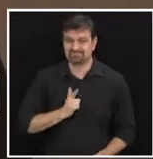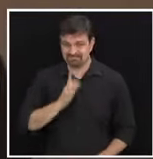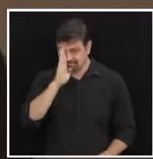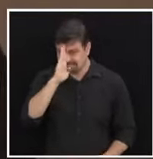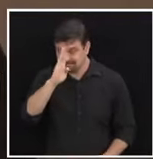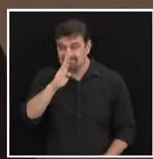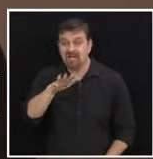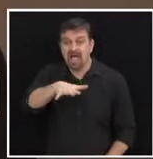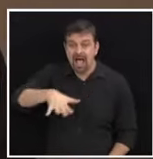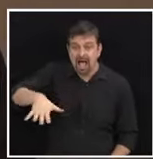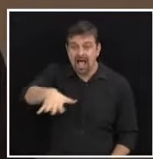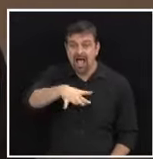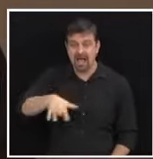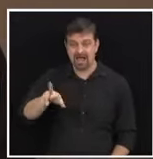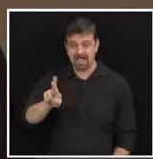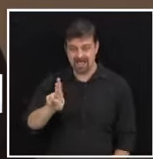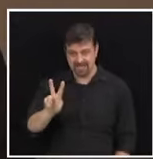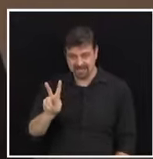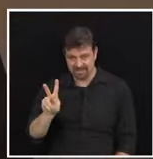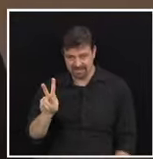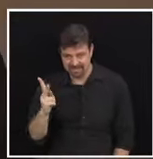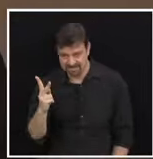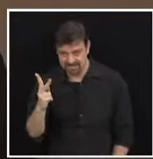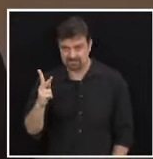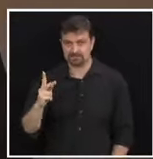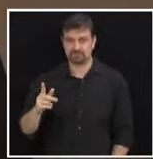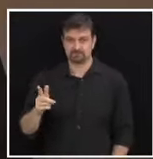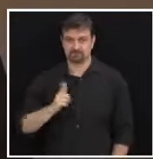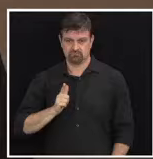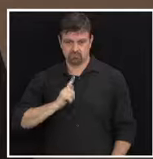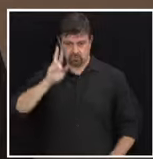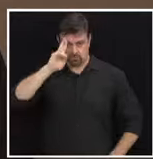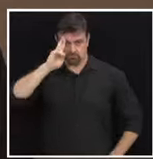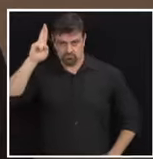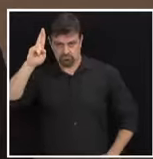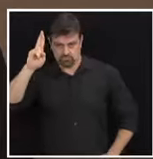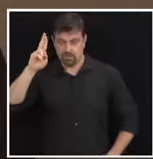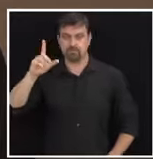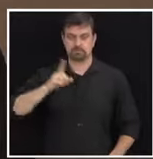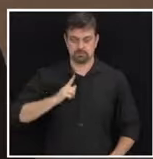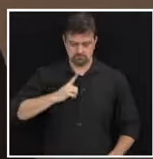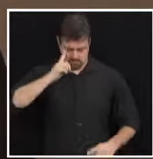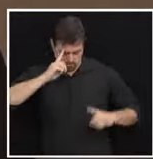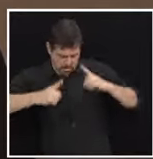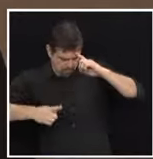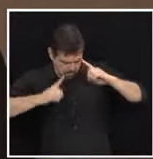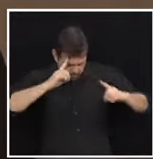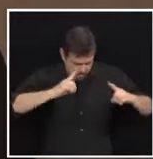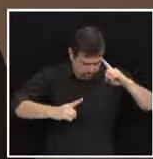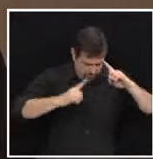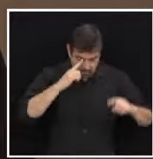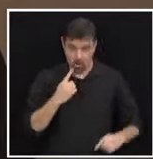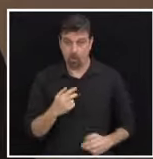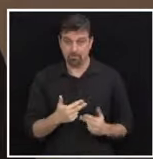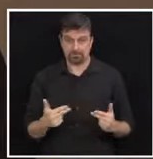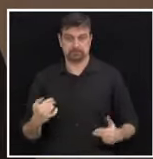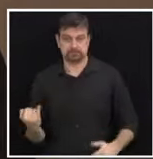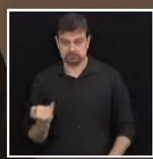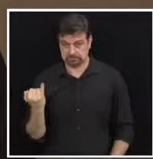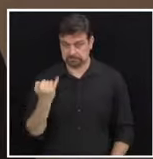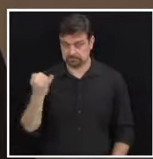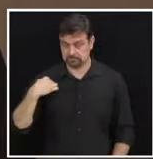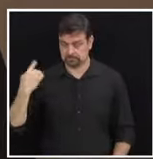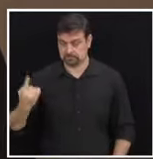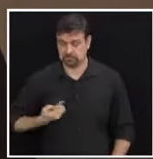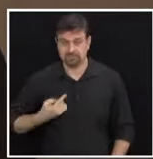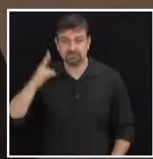principalmente no setor de RH, com os seus chefes, mas nós temos uma coisa muito importante que nós temos que bater em